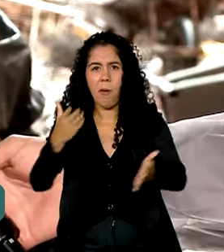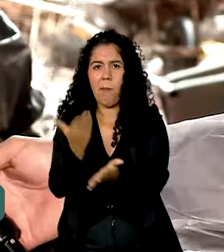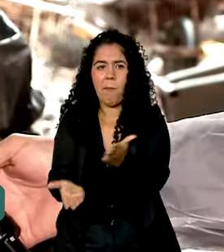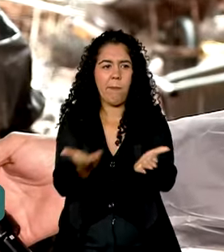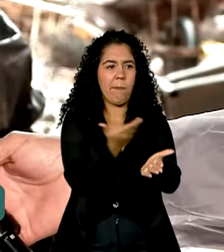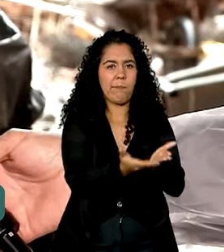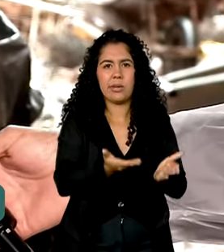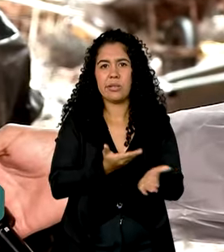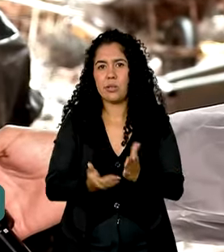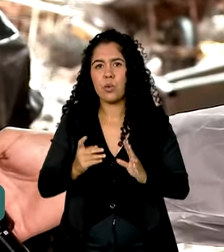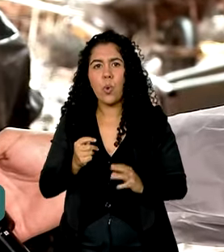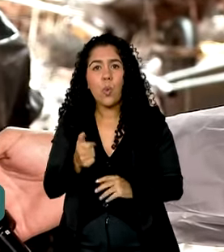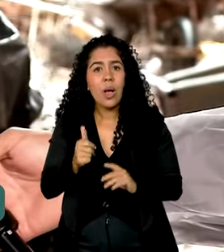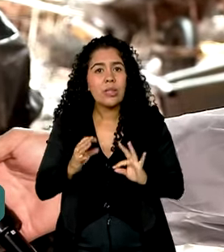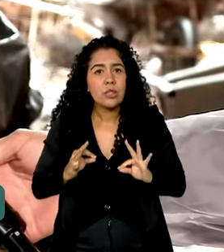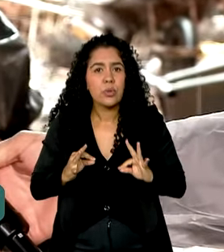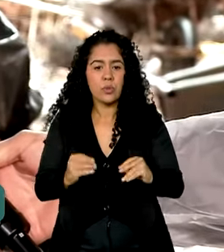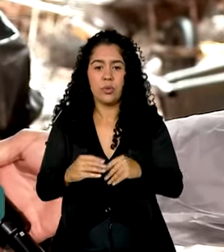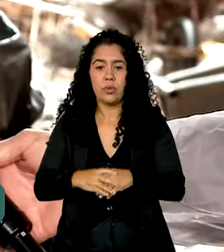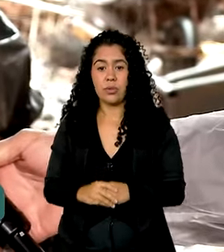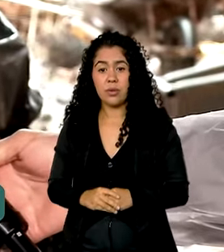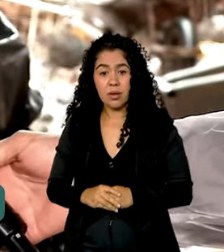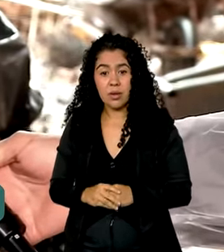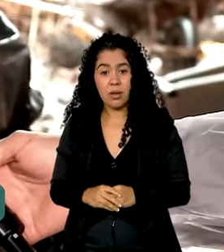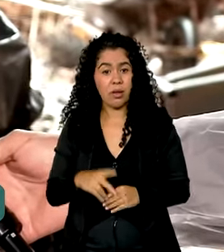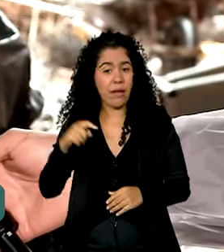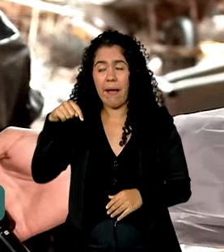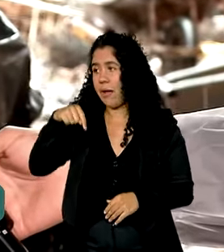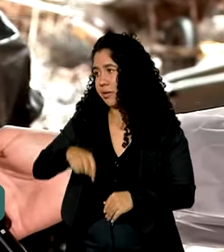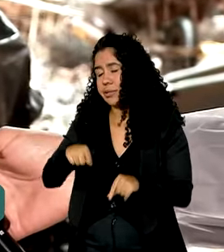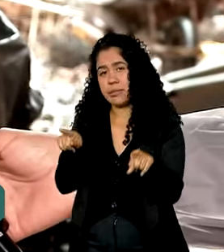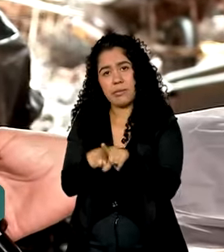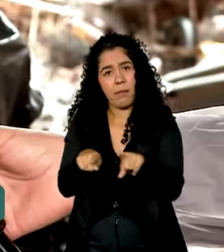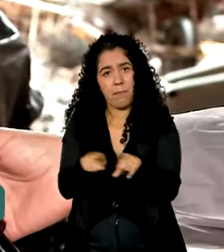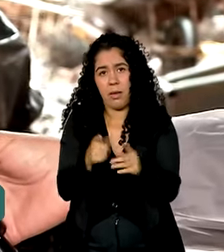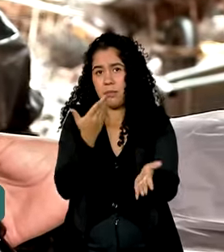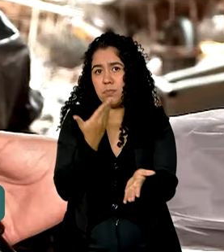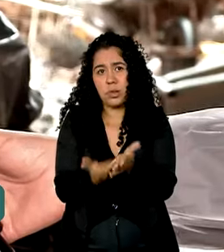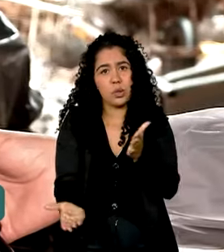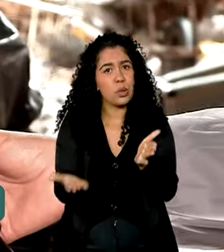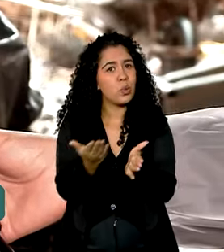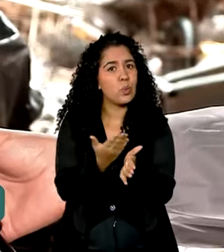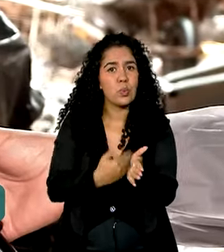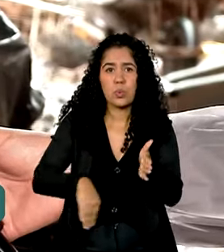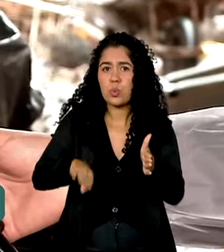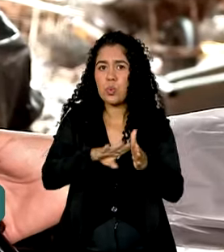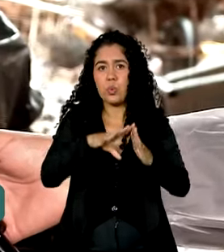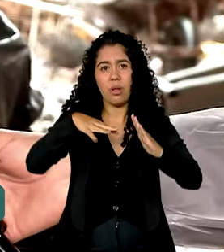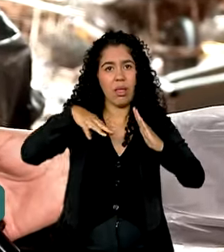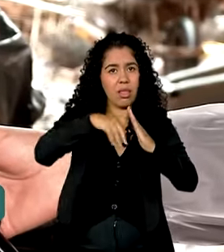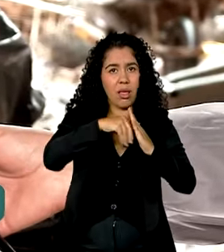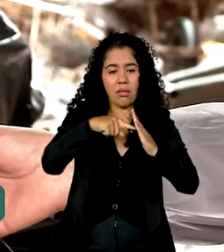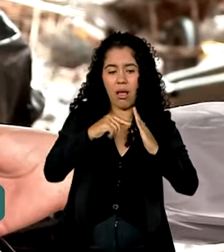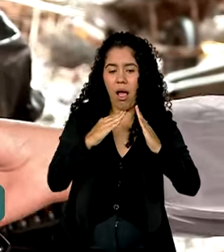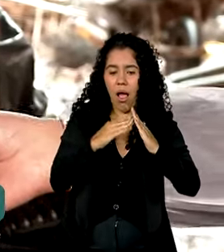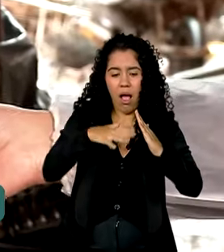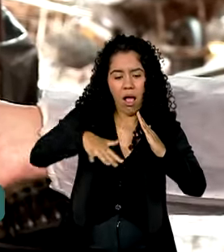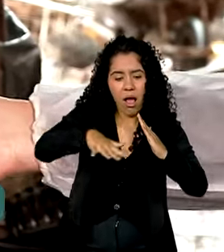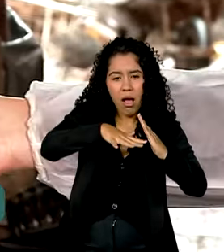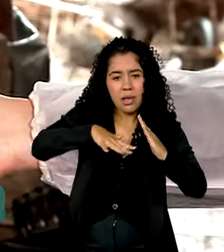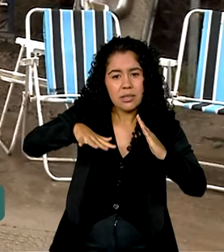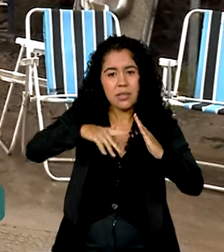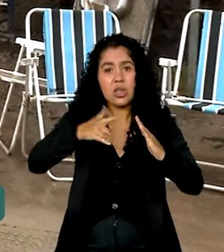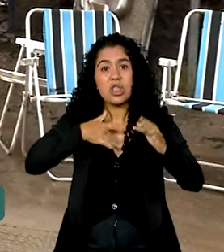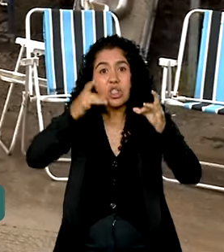tudo. E aqui? Aqui a gente perdeu tudo também. Tudo que tinha dentro da casa a gente perdeu. O que sobrou ainda